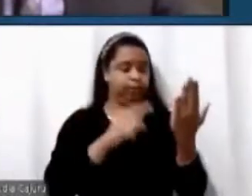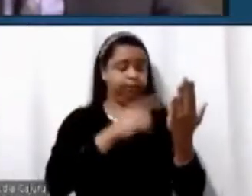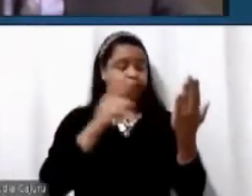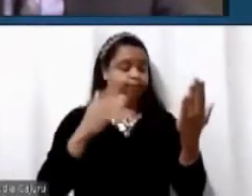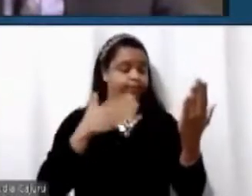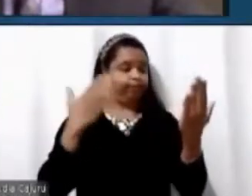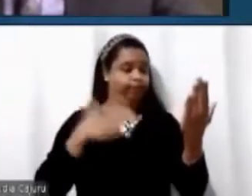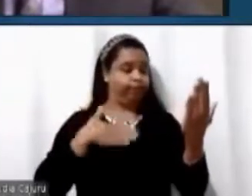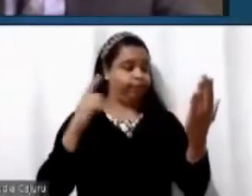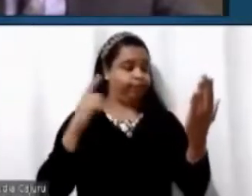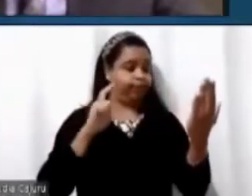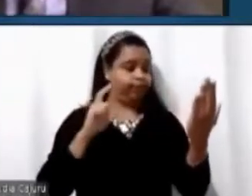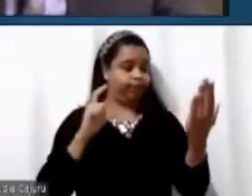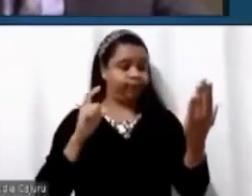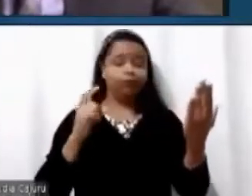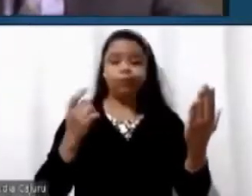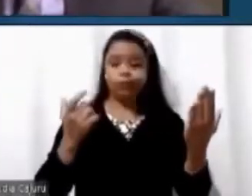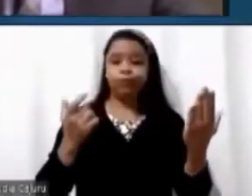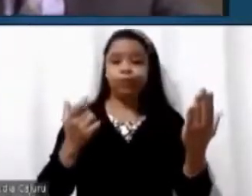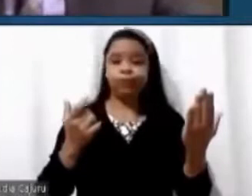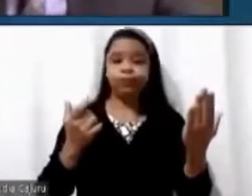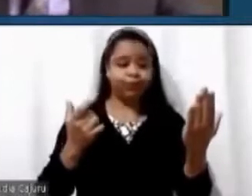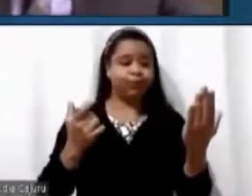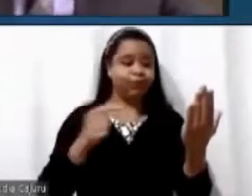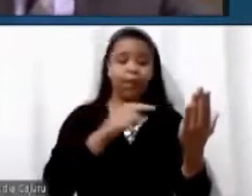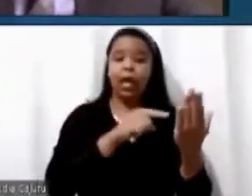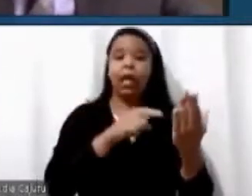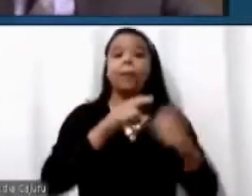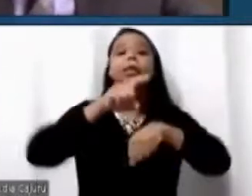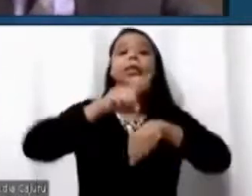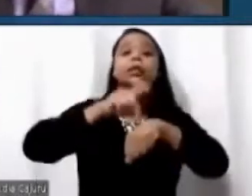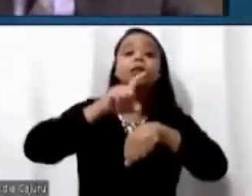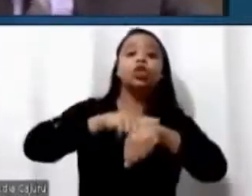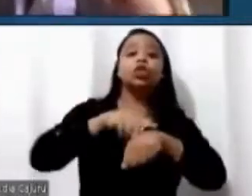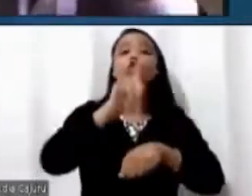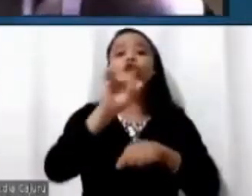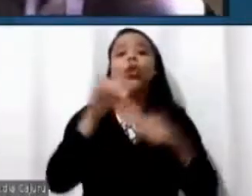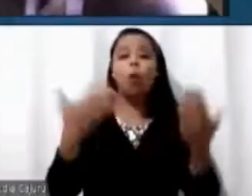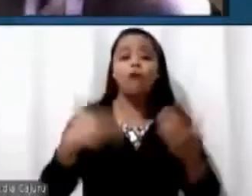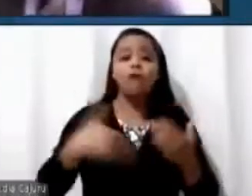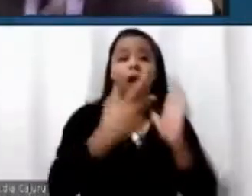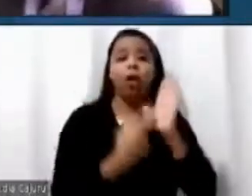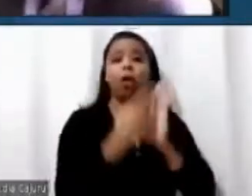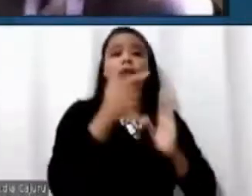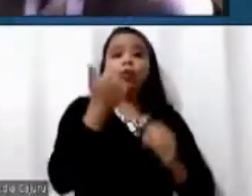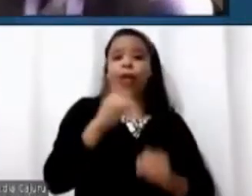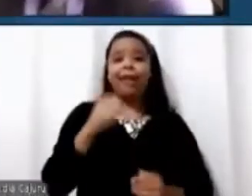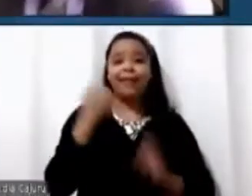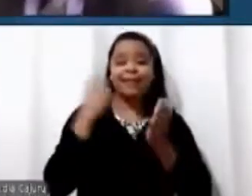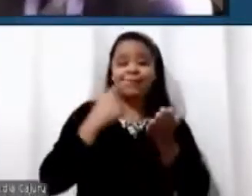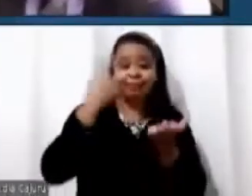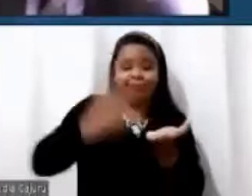tem prazo para ser feito. E do jeito como... Por quê? Porque o foco é tudo Covid. É lógico que o foco tem que ser Covid mesmo, mas nós